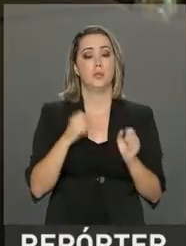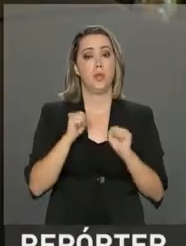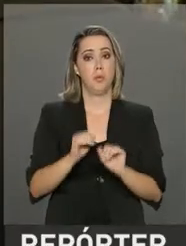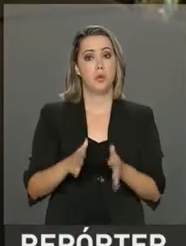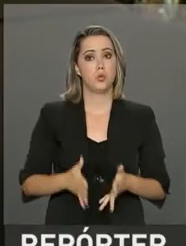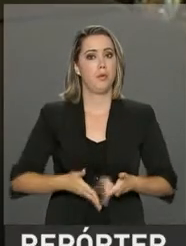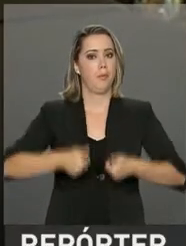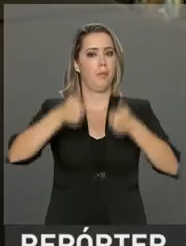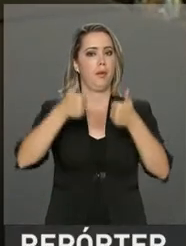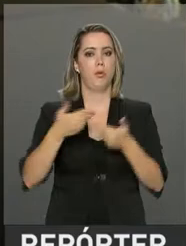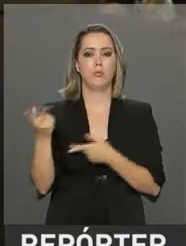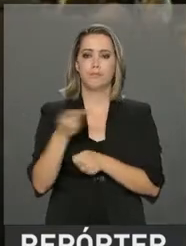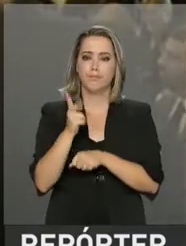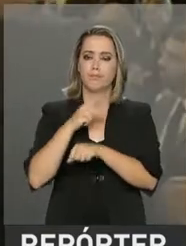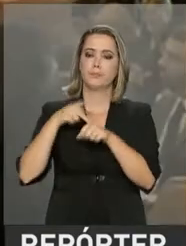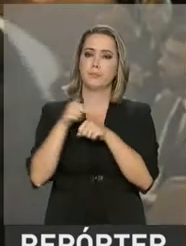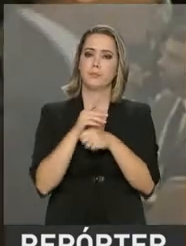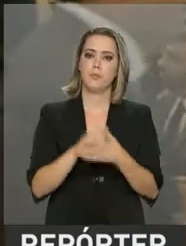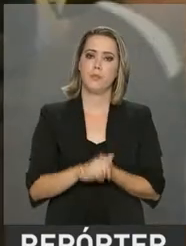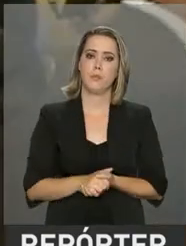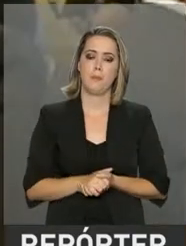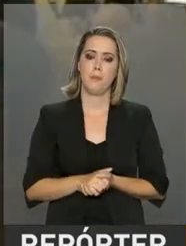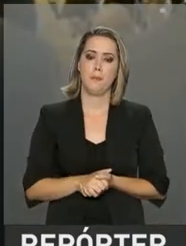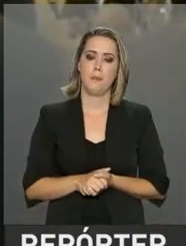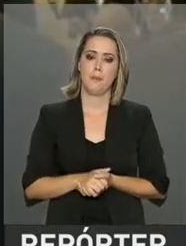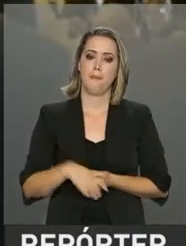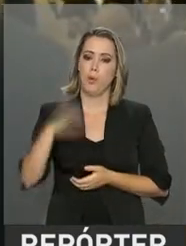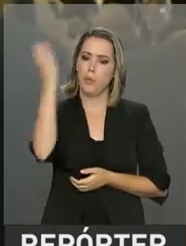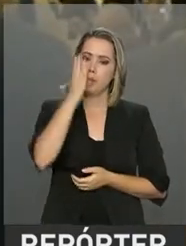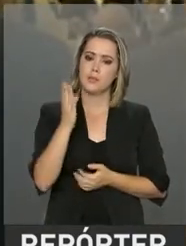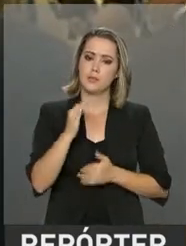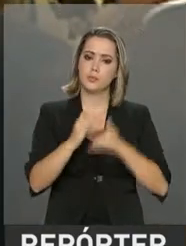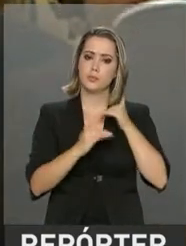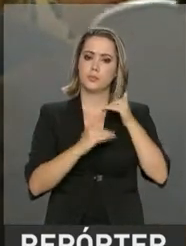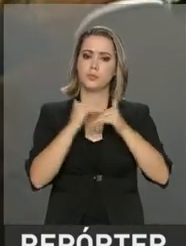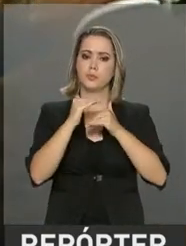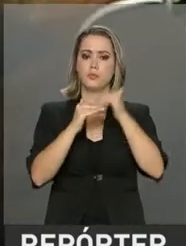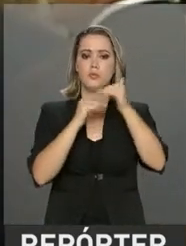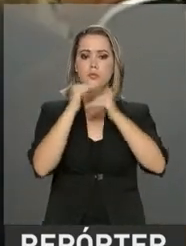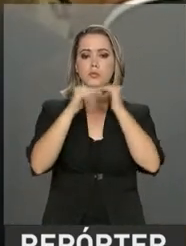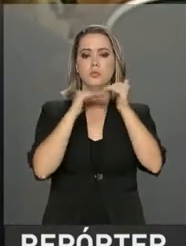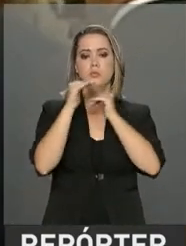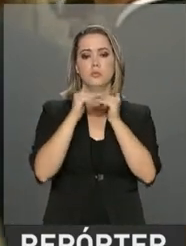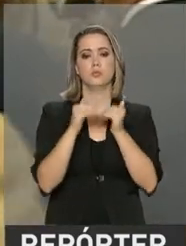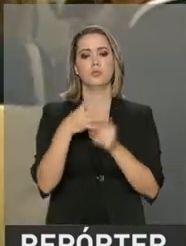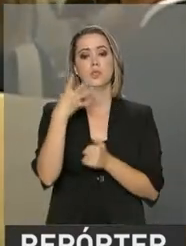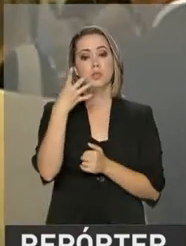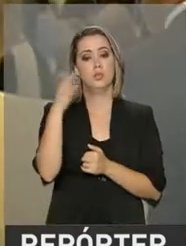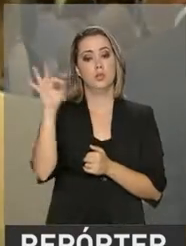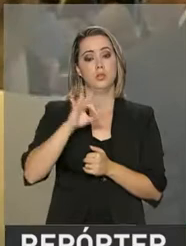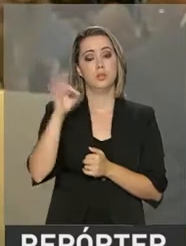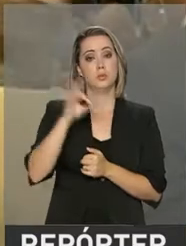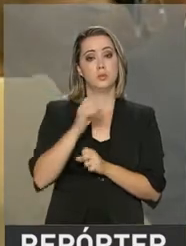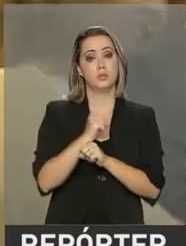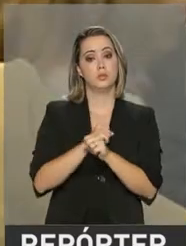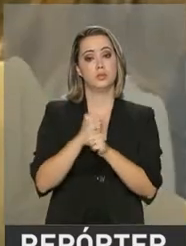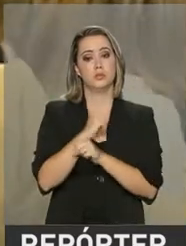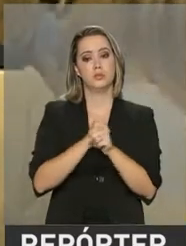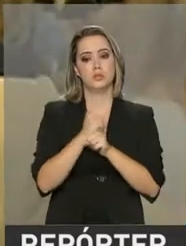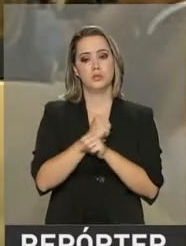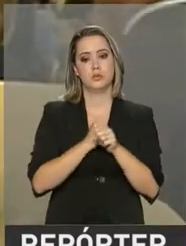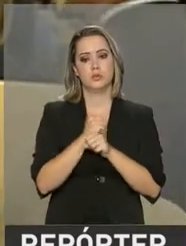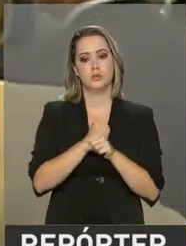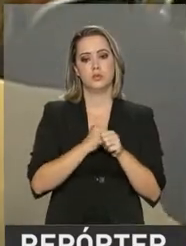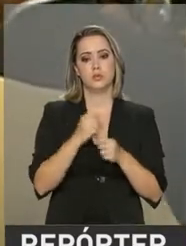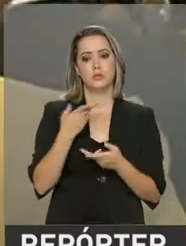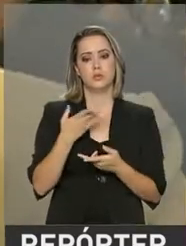Na hora em que o Brasil crescer, voltar a crescer, que acreditamos que vai ocorrer 4% ao ano, vamos dizer, que seria um